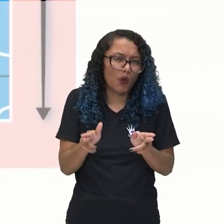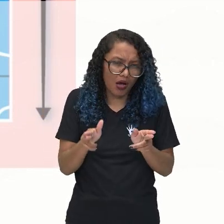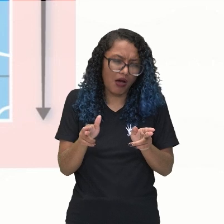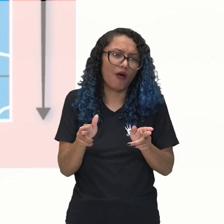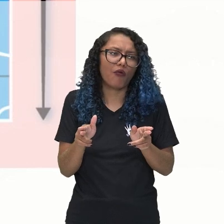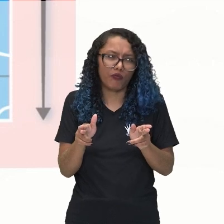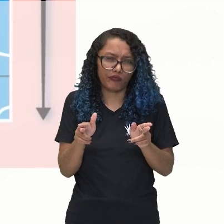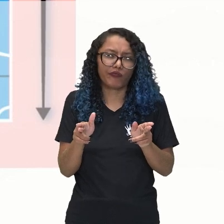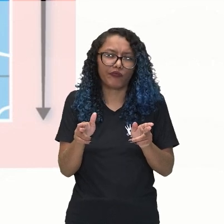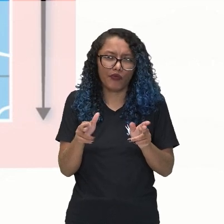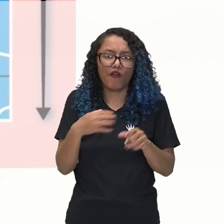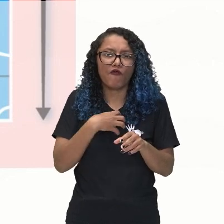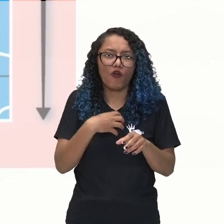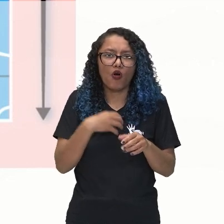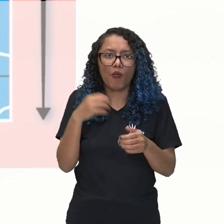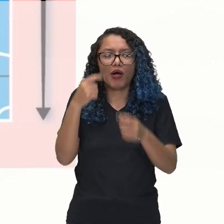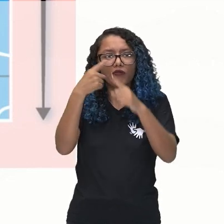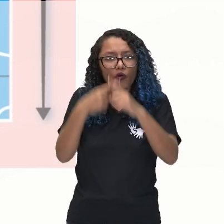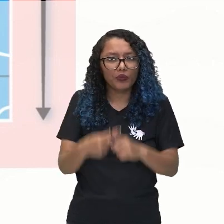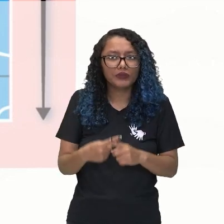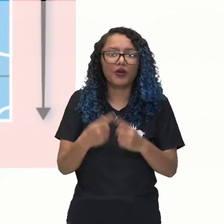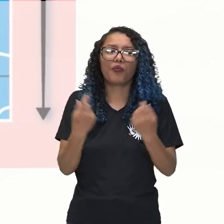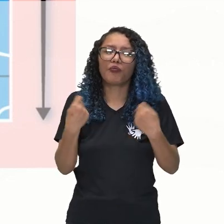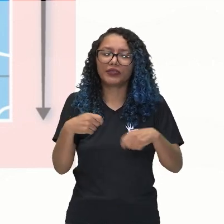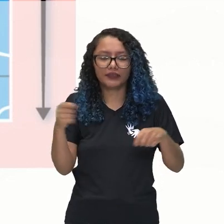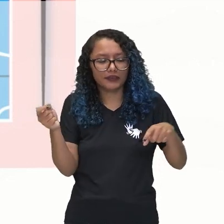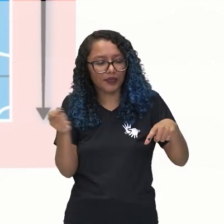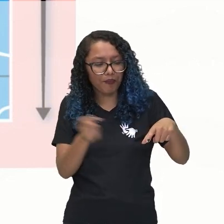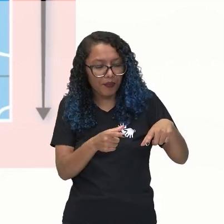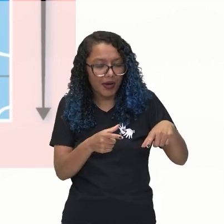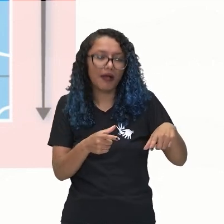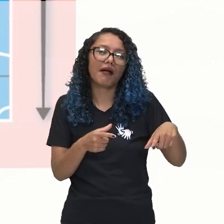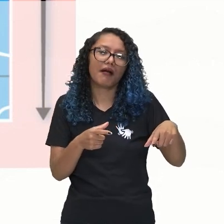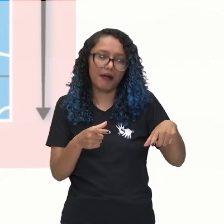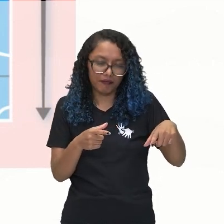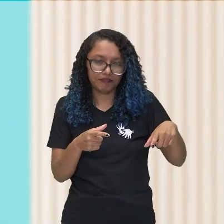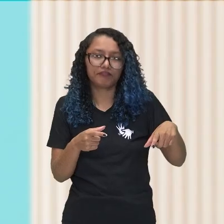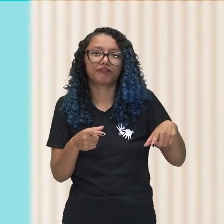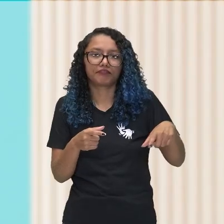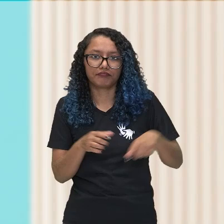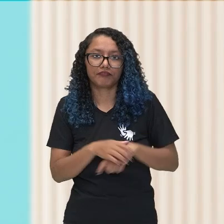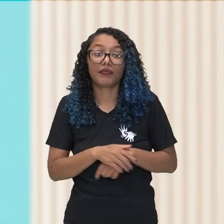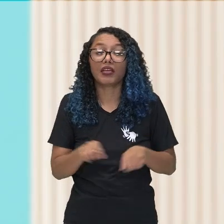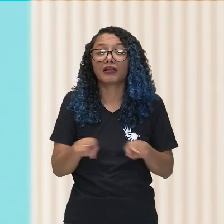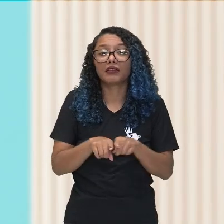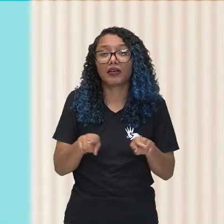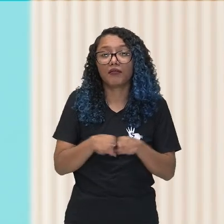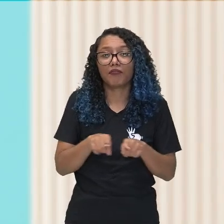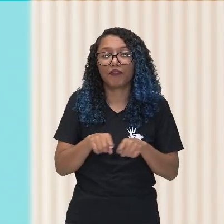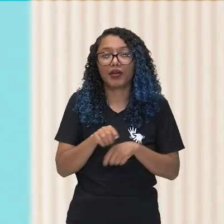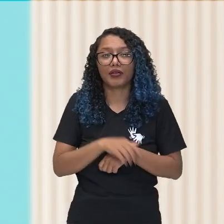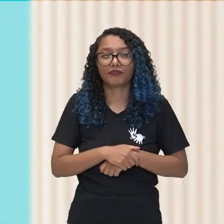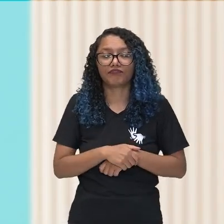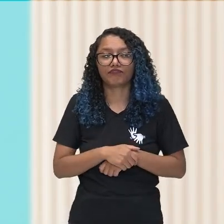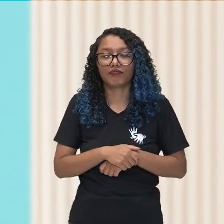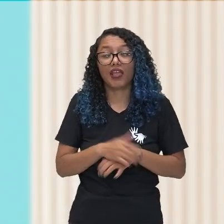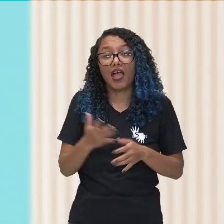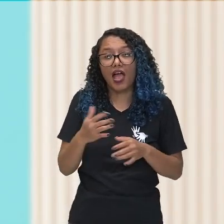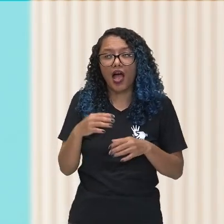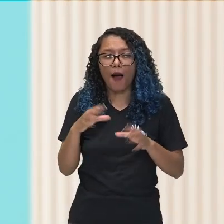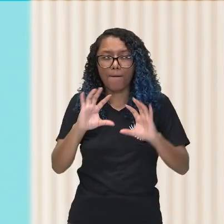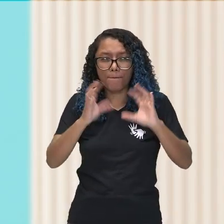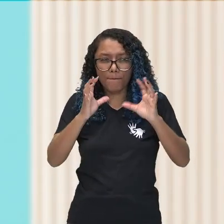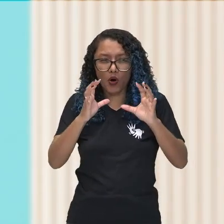Você precisa chutar a bola em direção ao gol adversário, evitar que a bola toque em qualquer outra